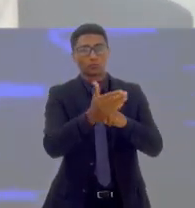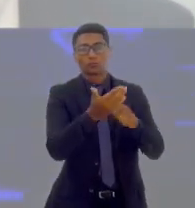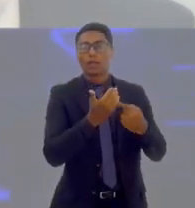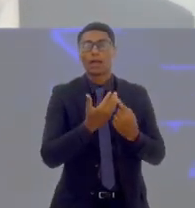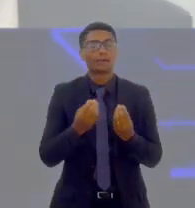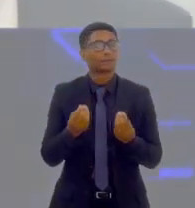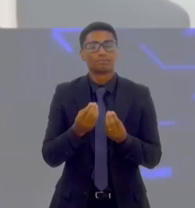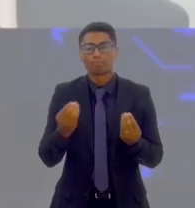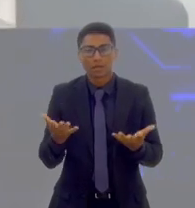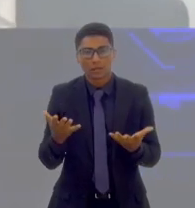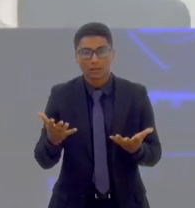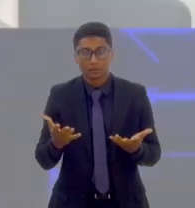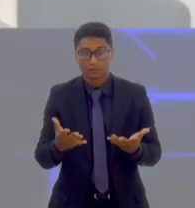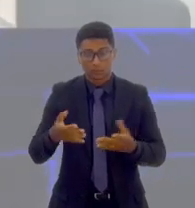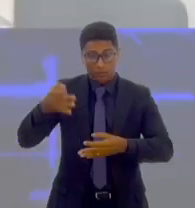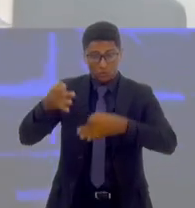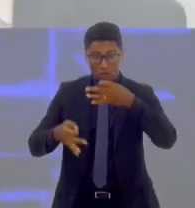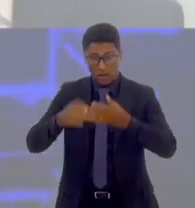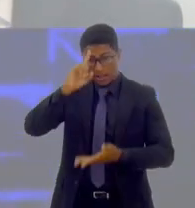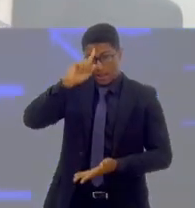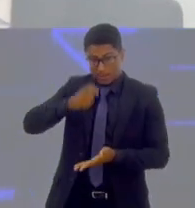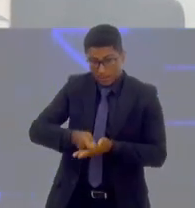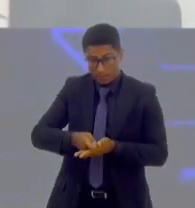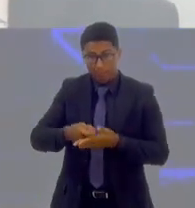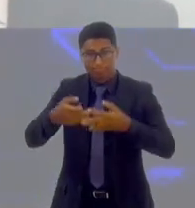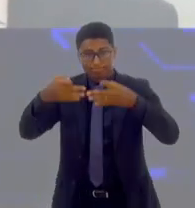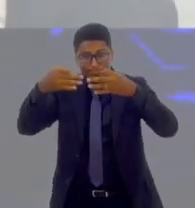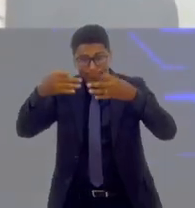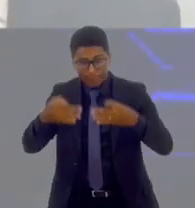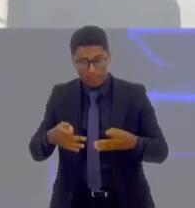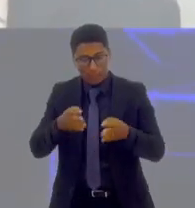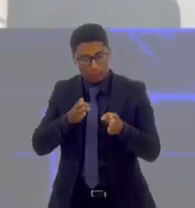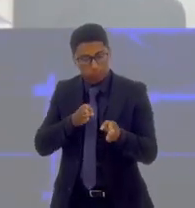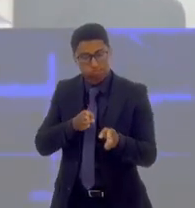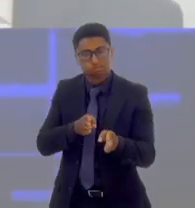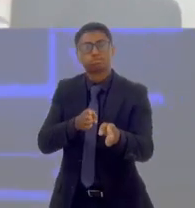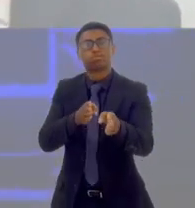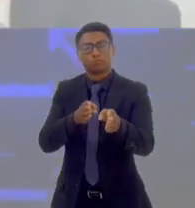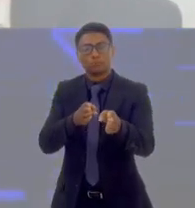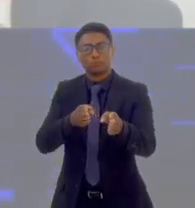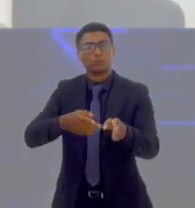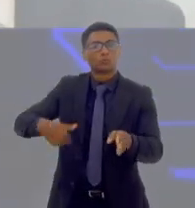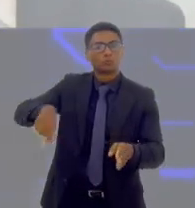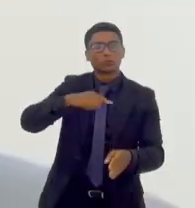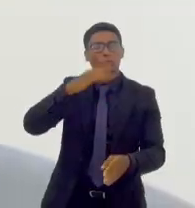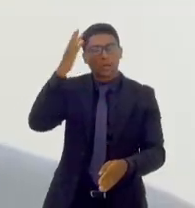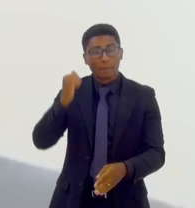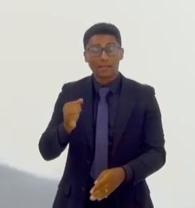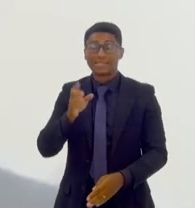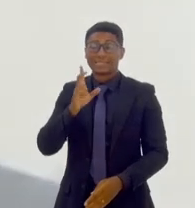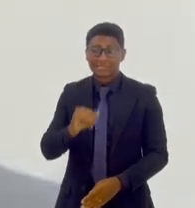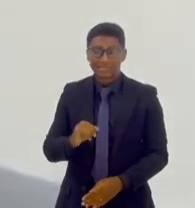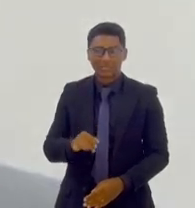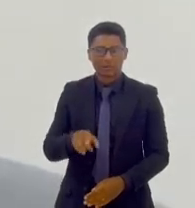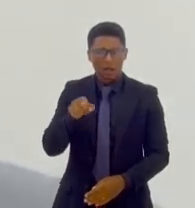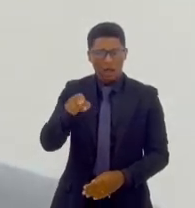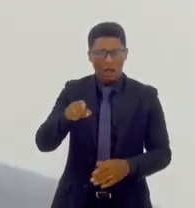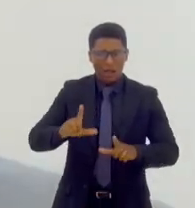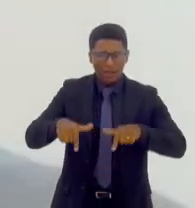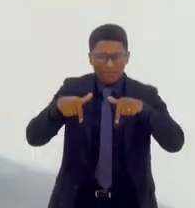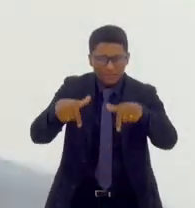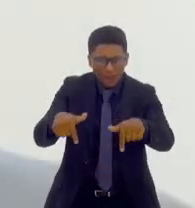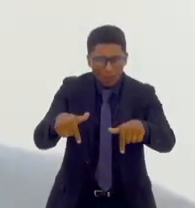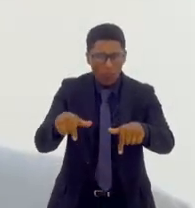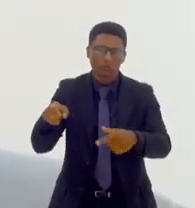decisões judiciais que garantam um norte único, ou seja, um único caminho, que a gente saiba que se fizer isso, o